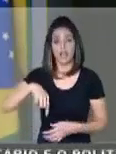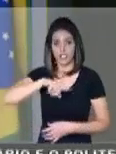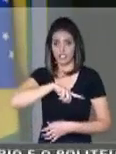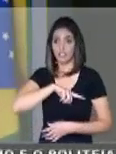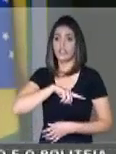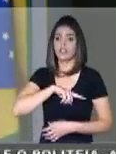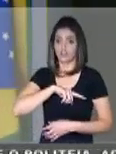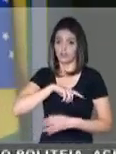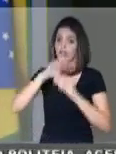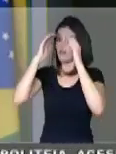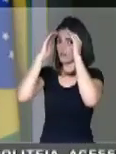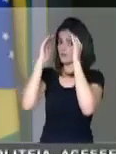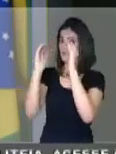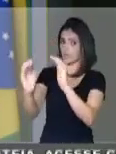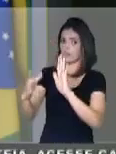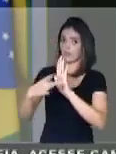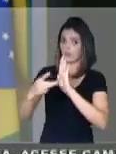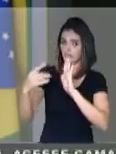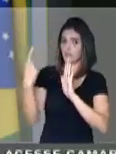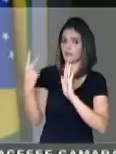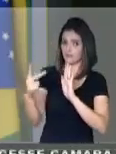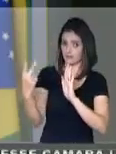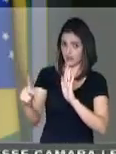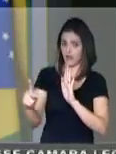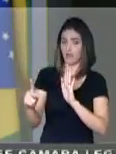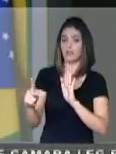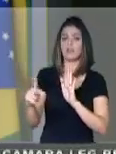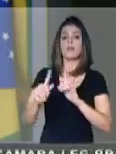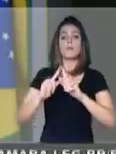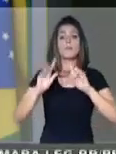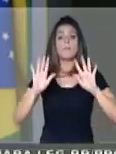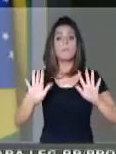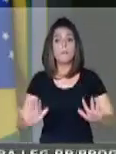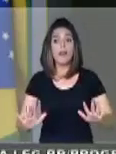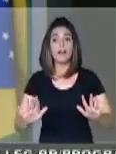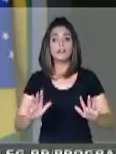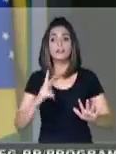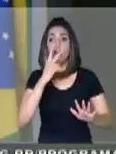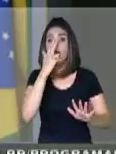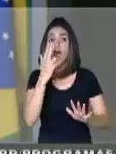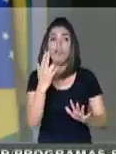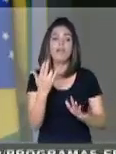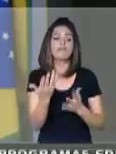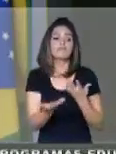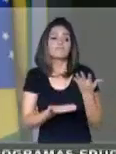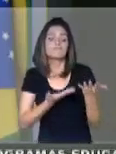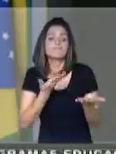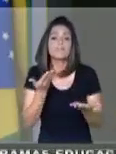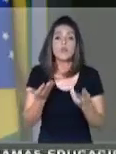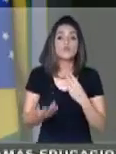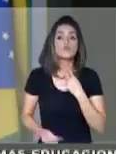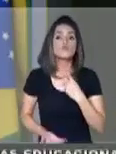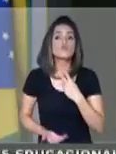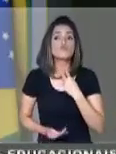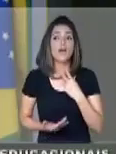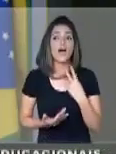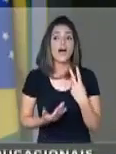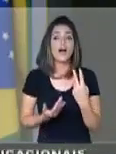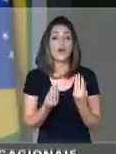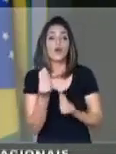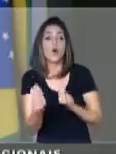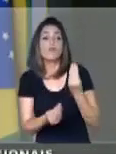seu destaque, acho que é oportuno, mas é uma coisa muito sem condição de